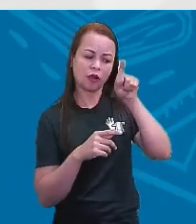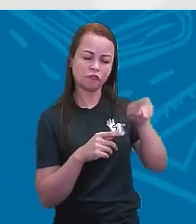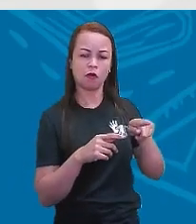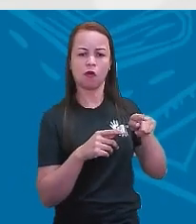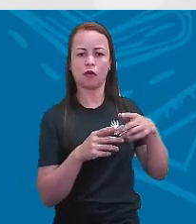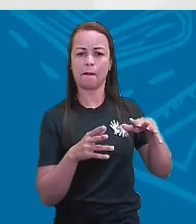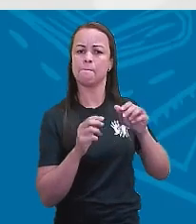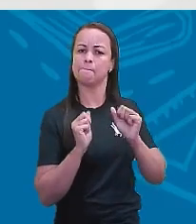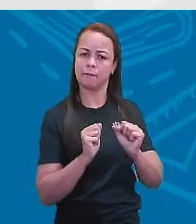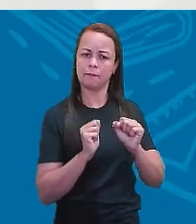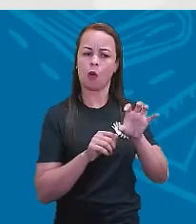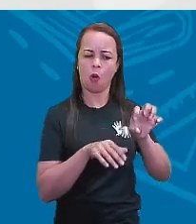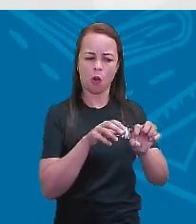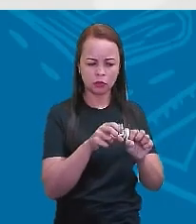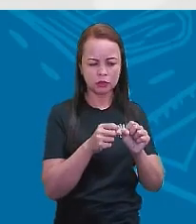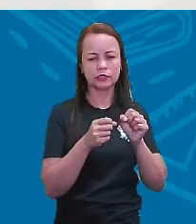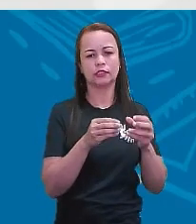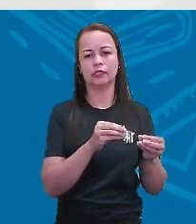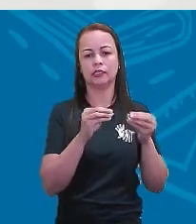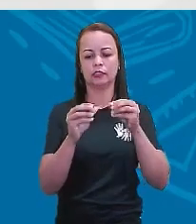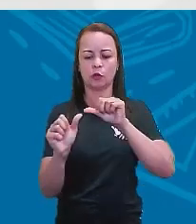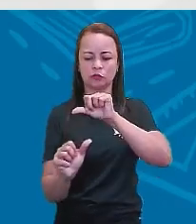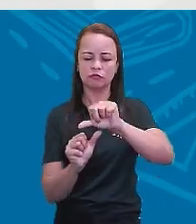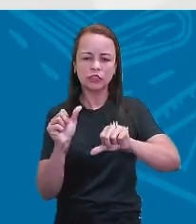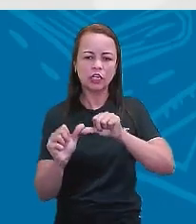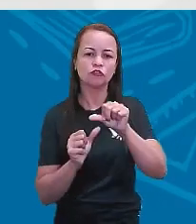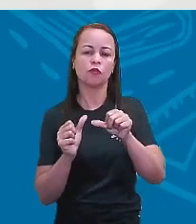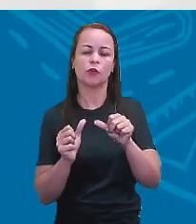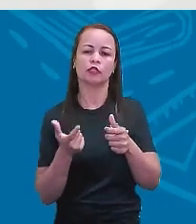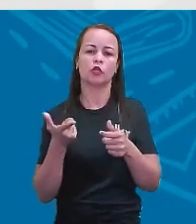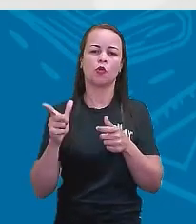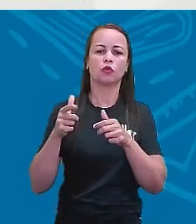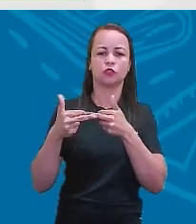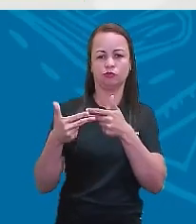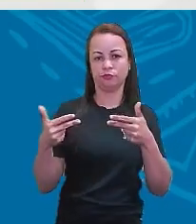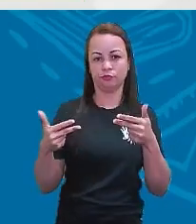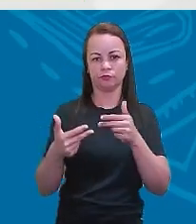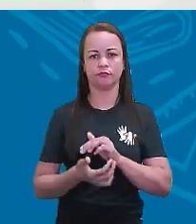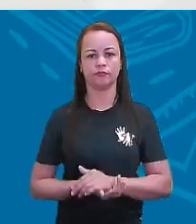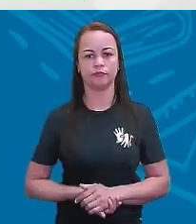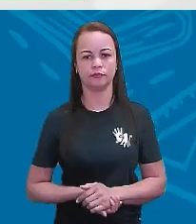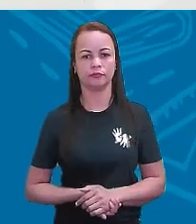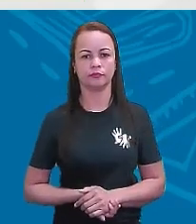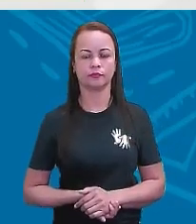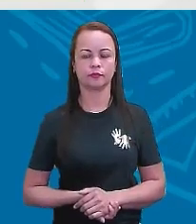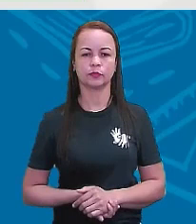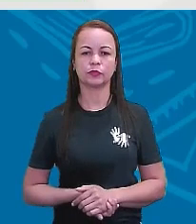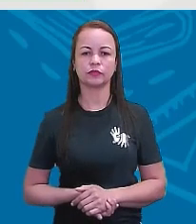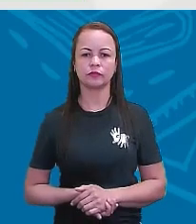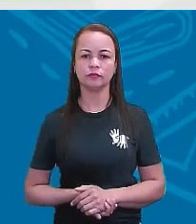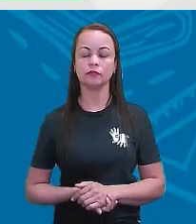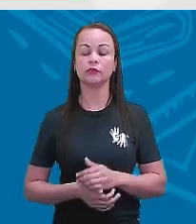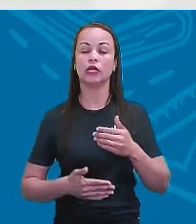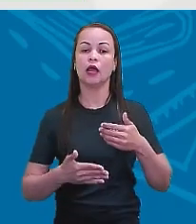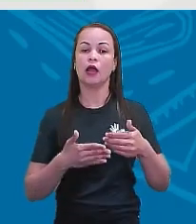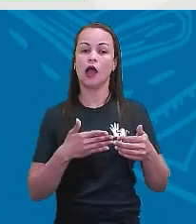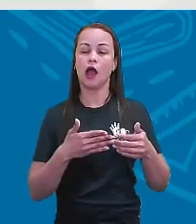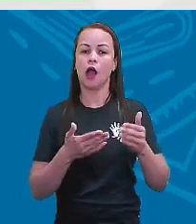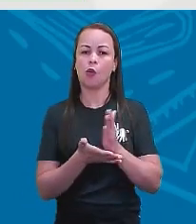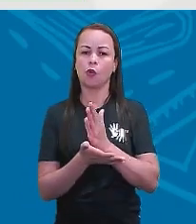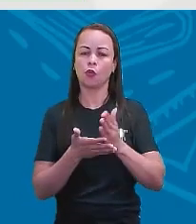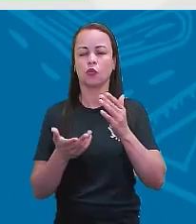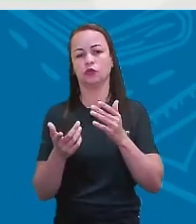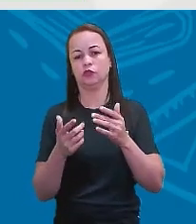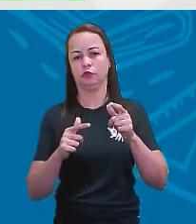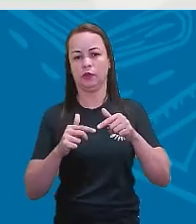ser reutilizado, que pode ser transformado em alguma coisa diferente. Alguns materiais que podemos